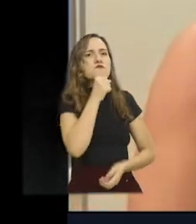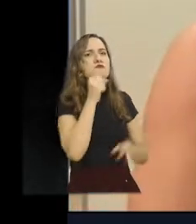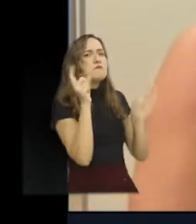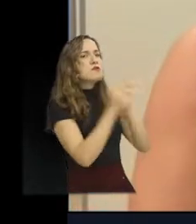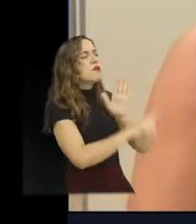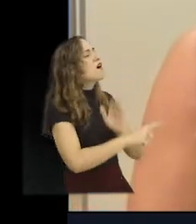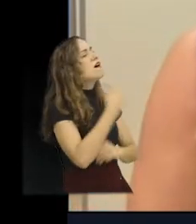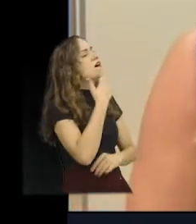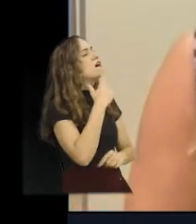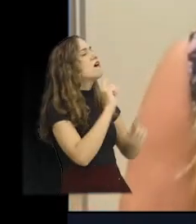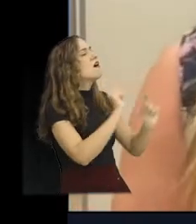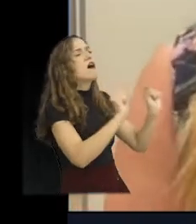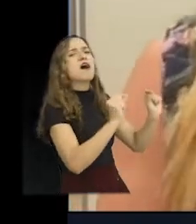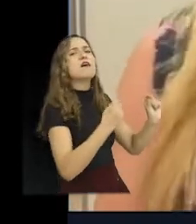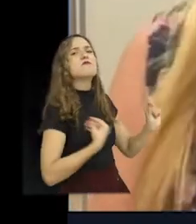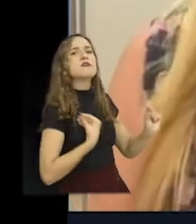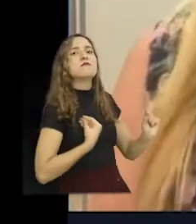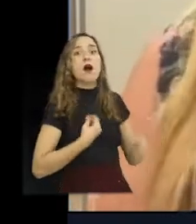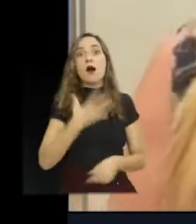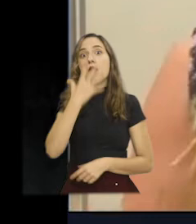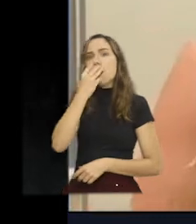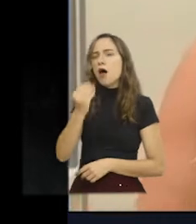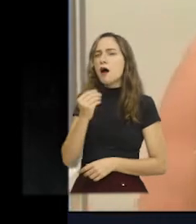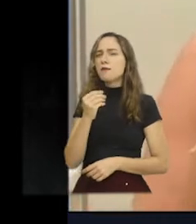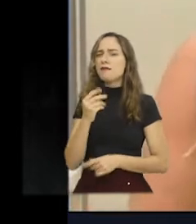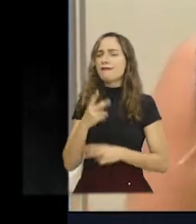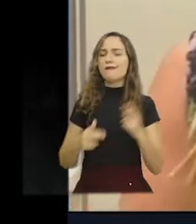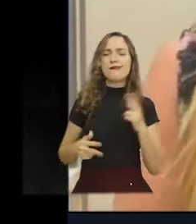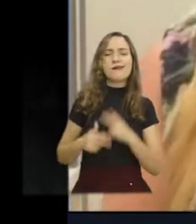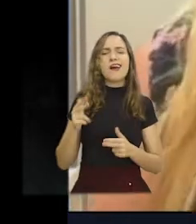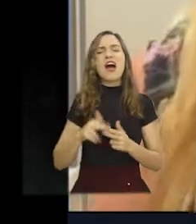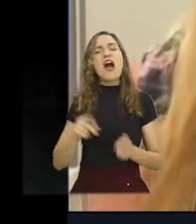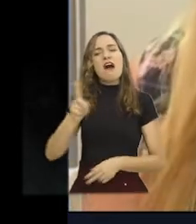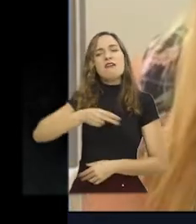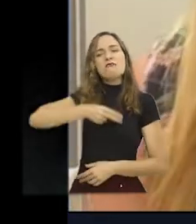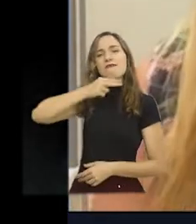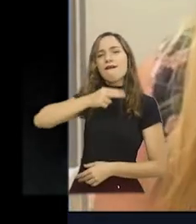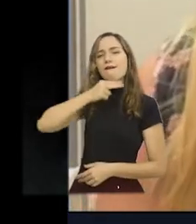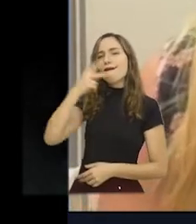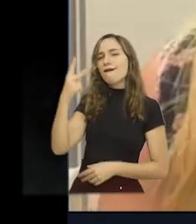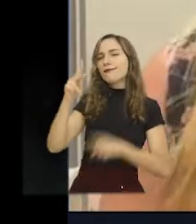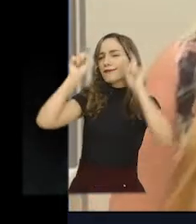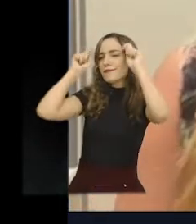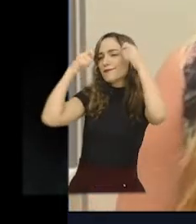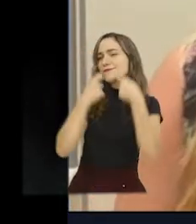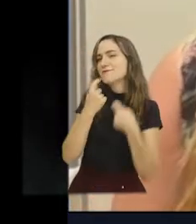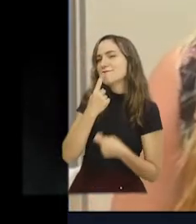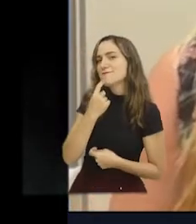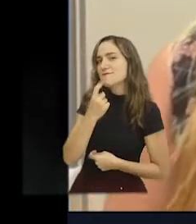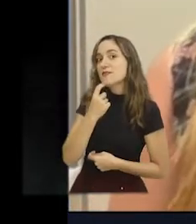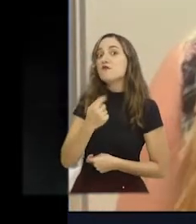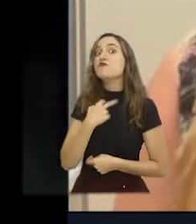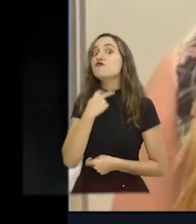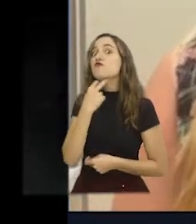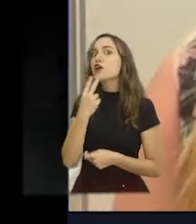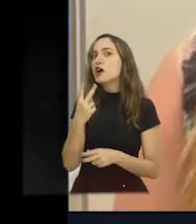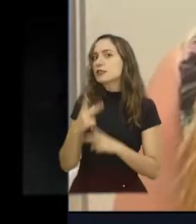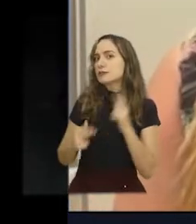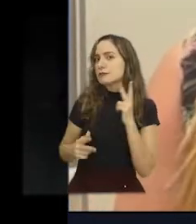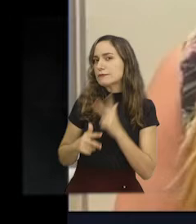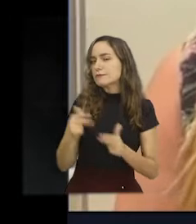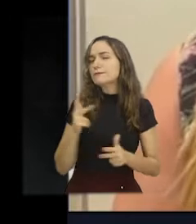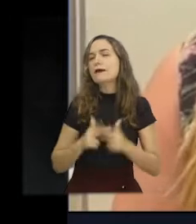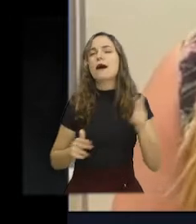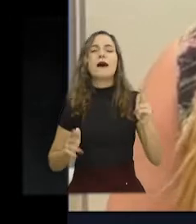Quem está aí? É a sua neta, Chapeuzinho Vermelho, disse o lobo, mudando